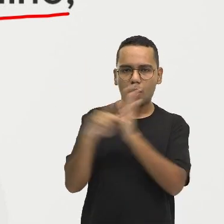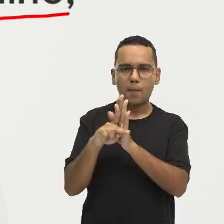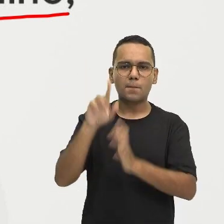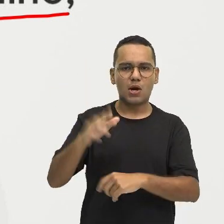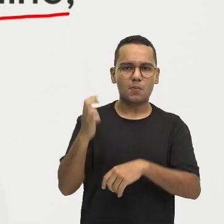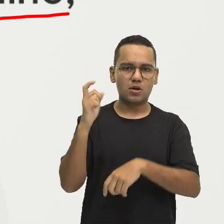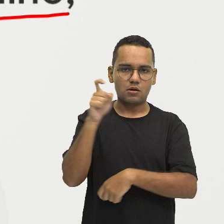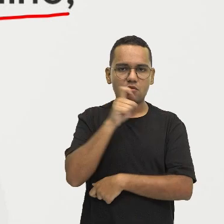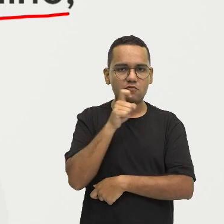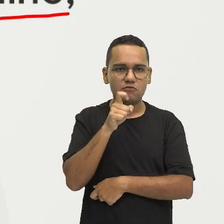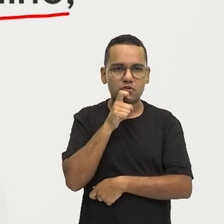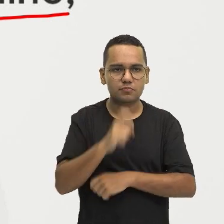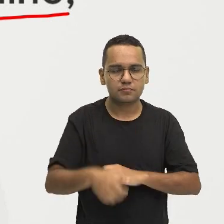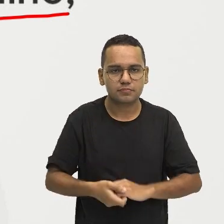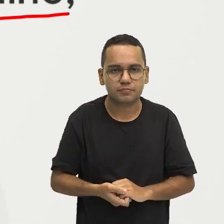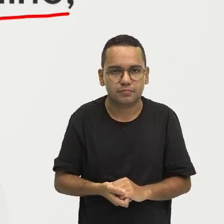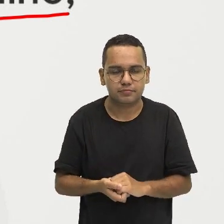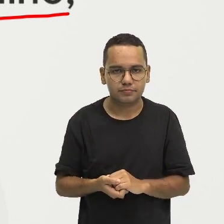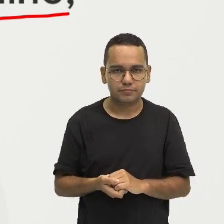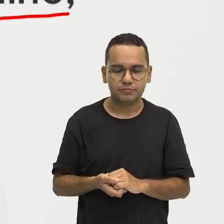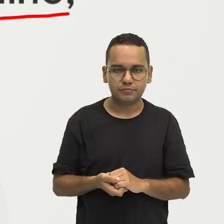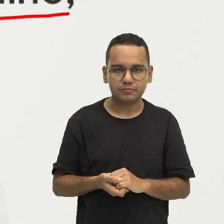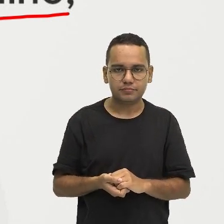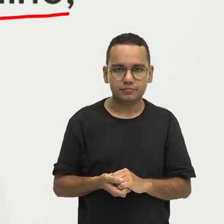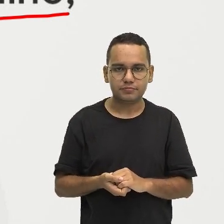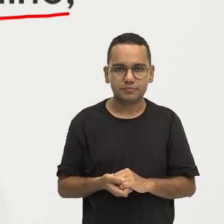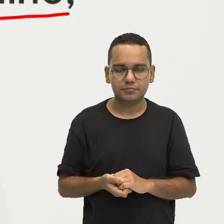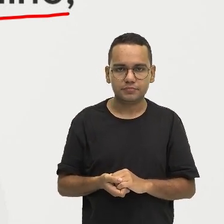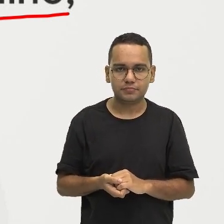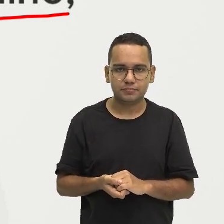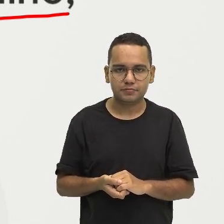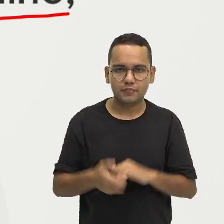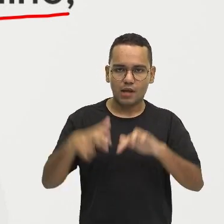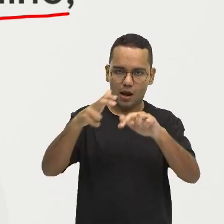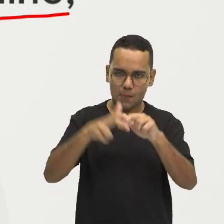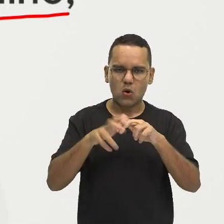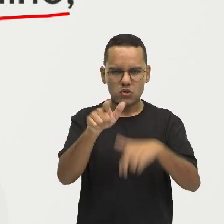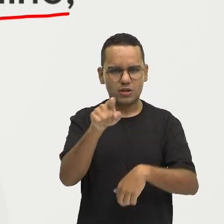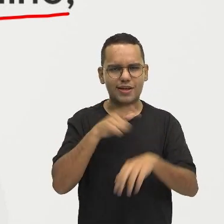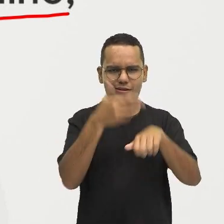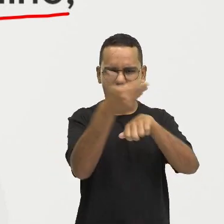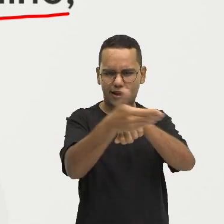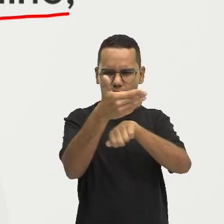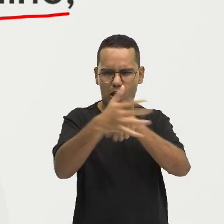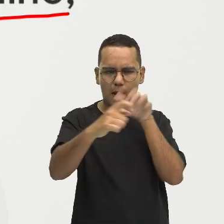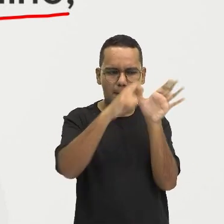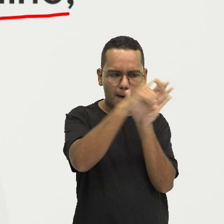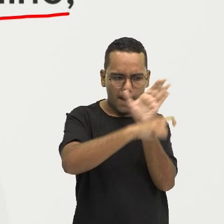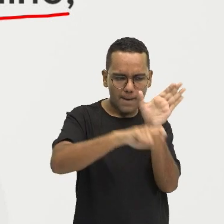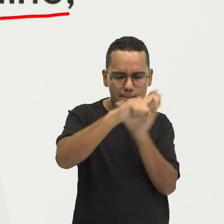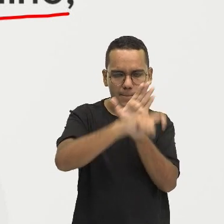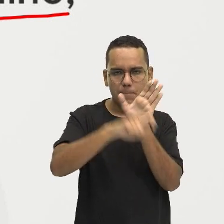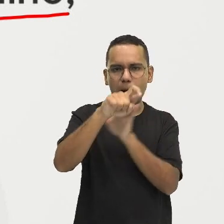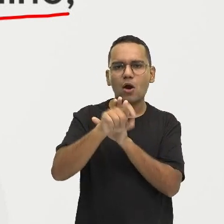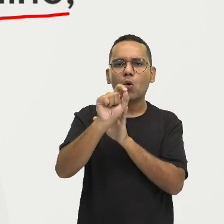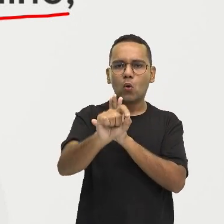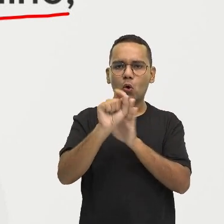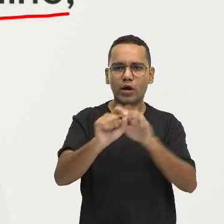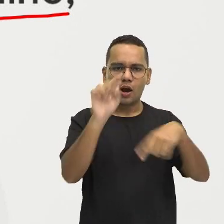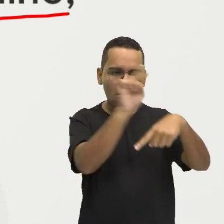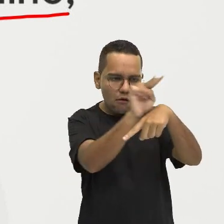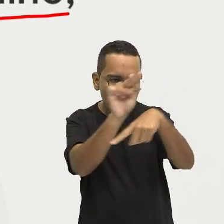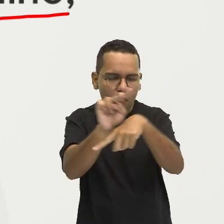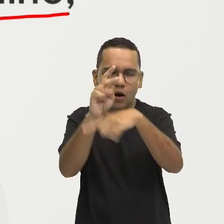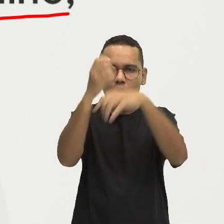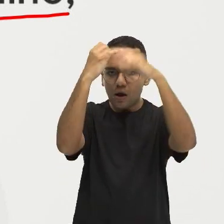nosso país, tá? E aí a gente tem essa atividade aí da pecuária extensiva, né? Com a criação de bois e ovelhas,